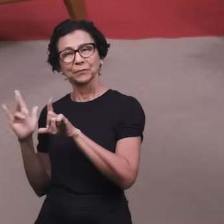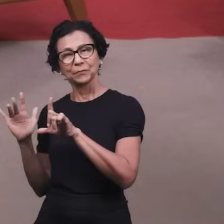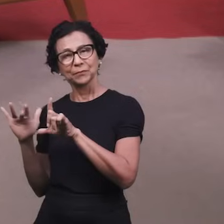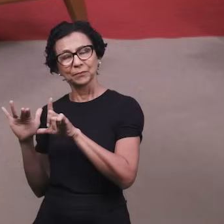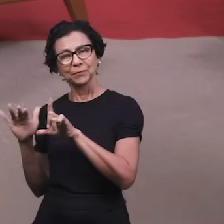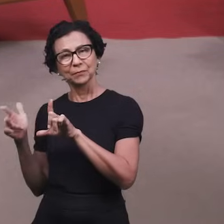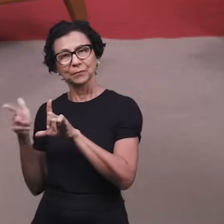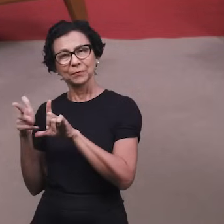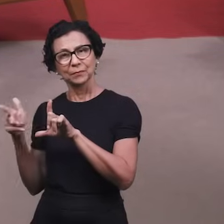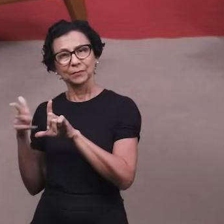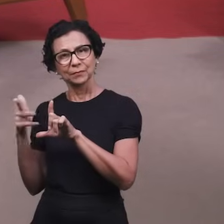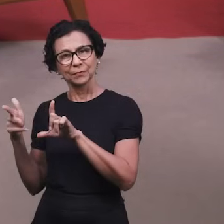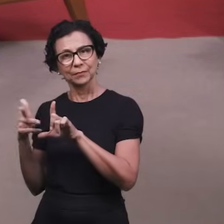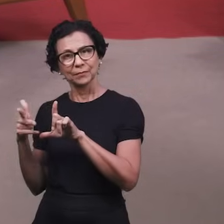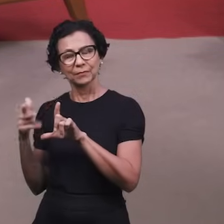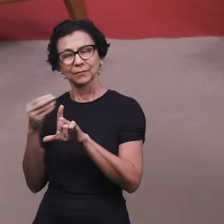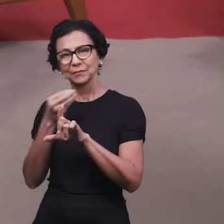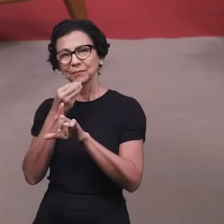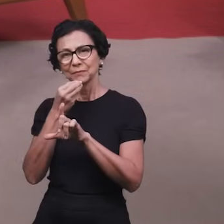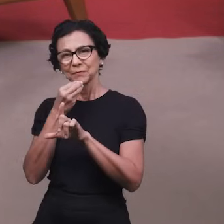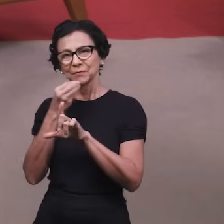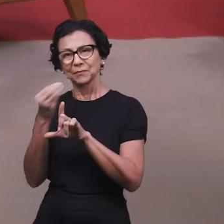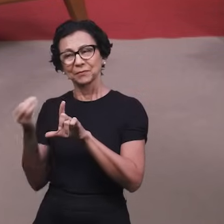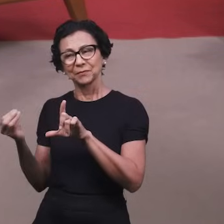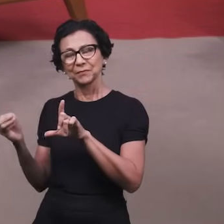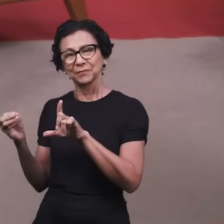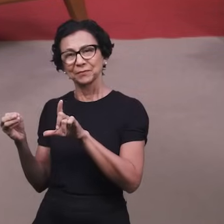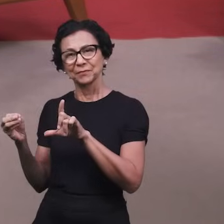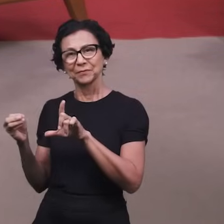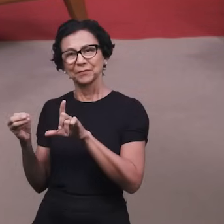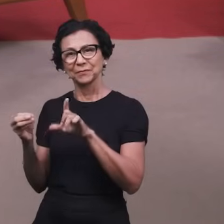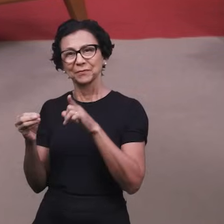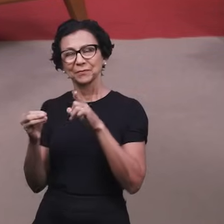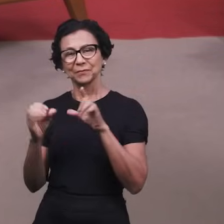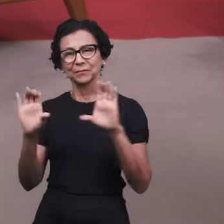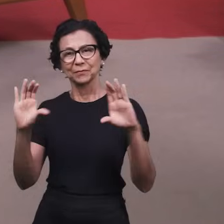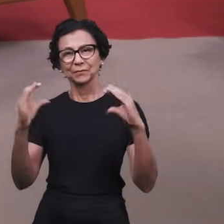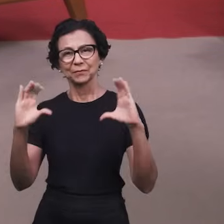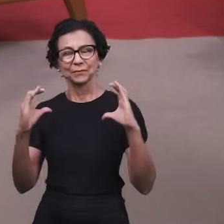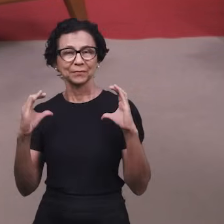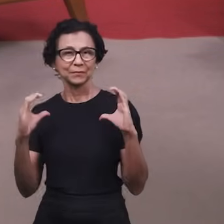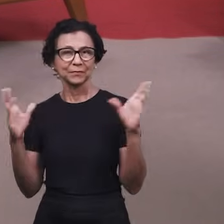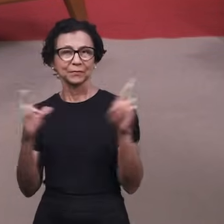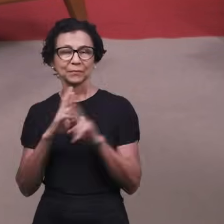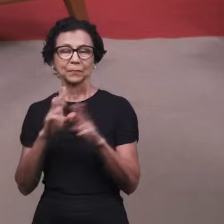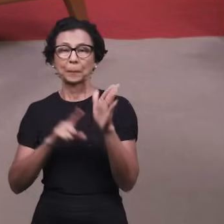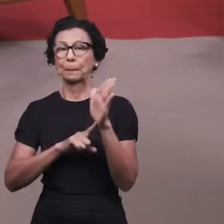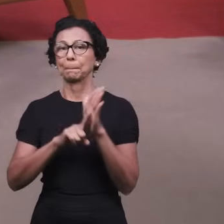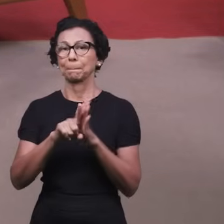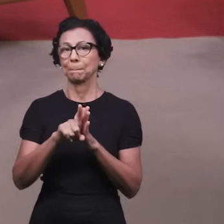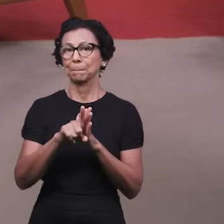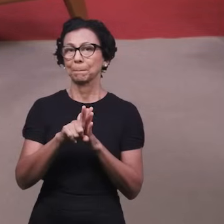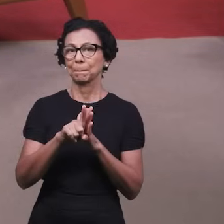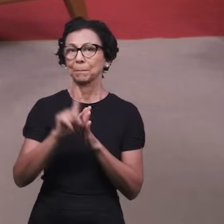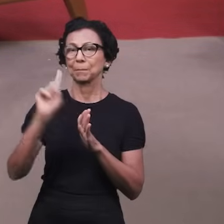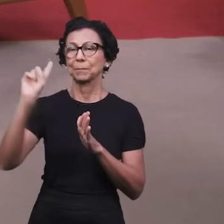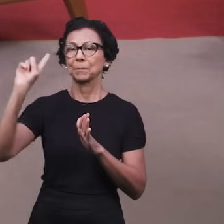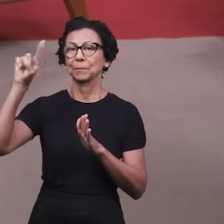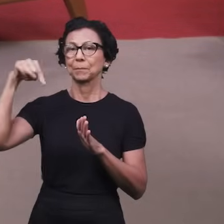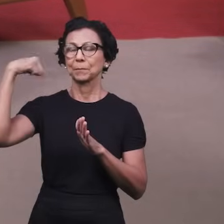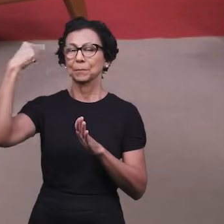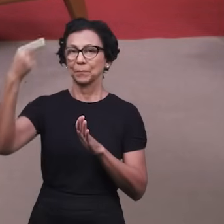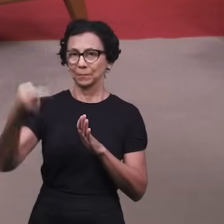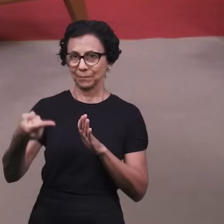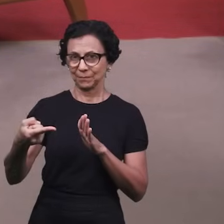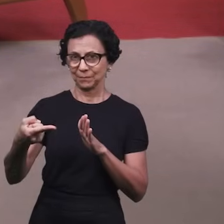nos aproximando do Natal, né, que está aí às portas. Teremos programação especial do Natal, você já